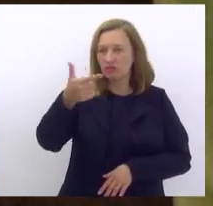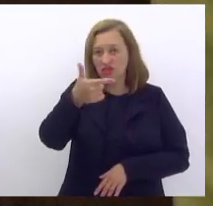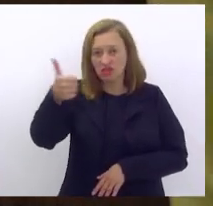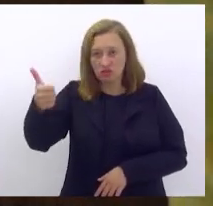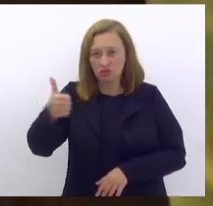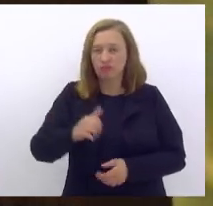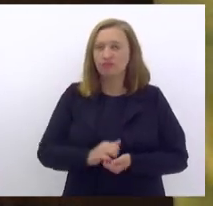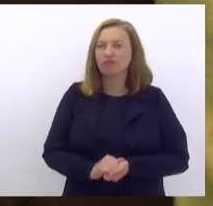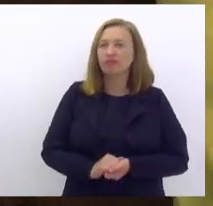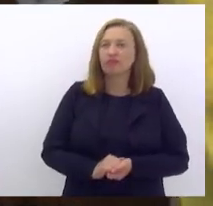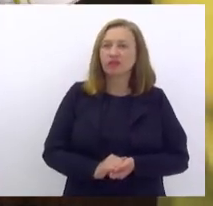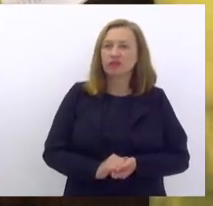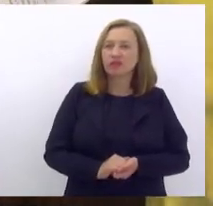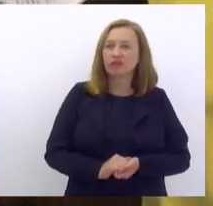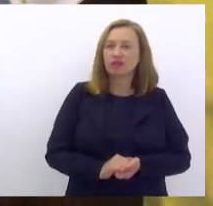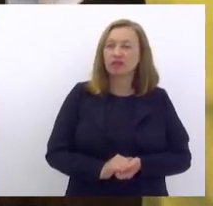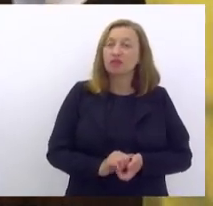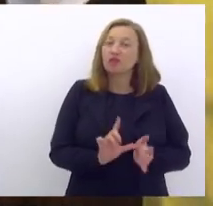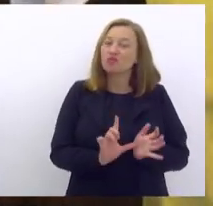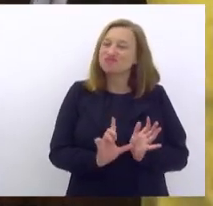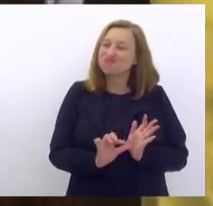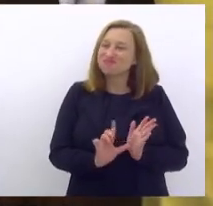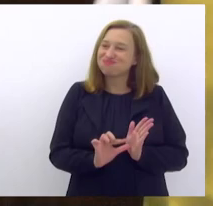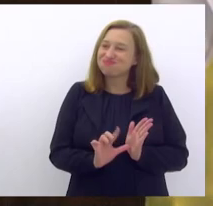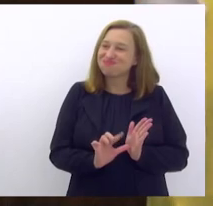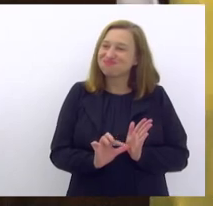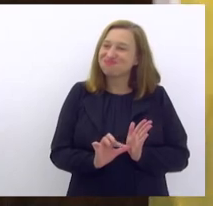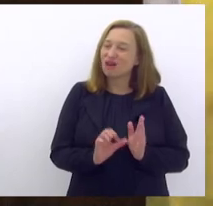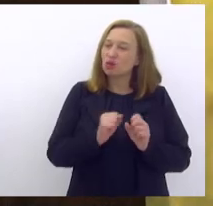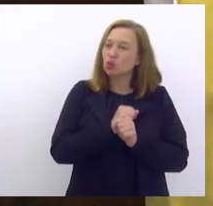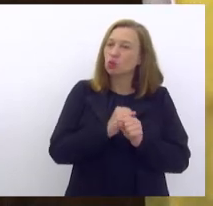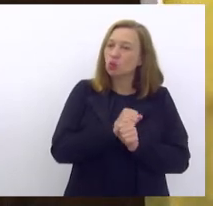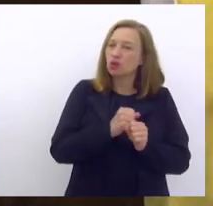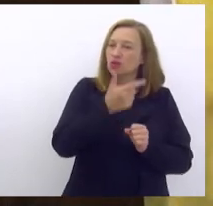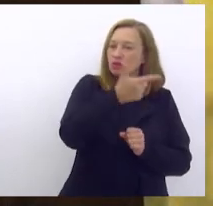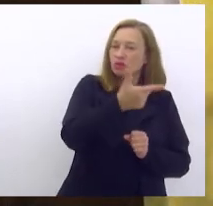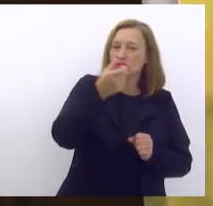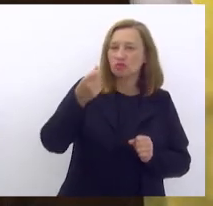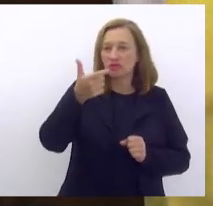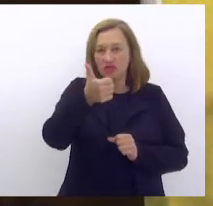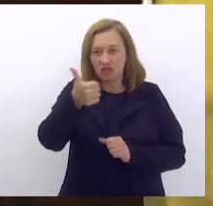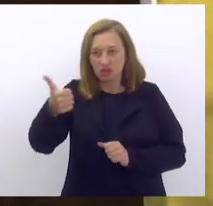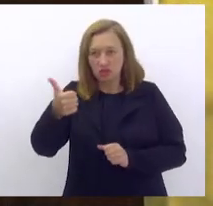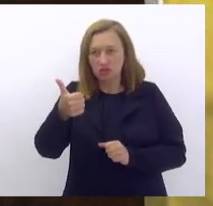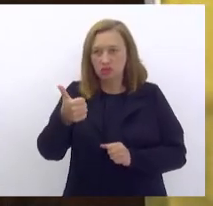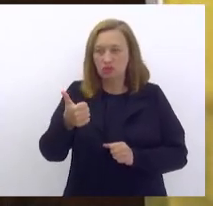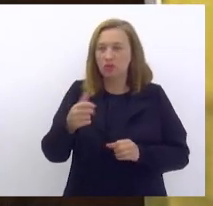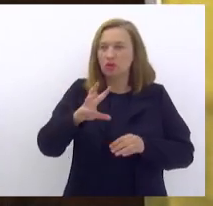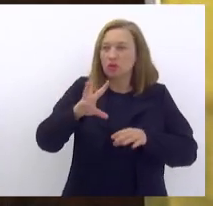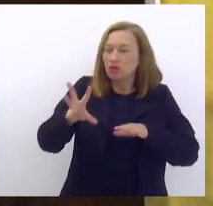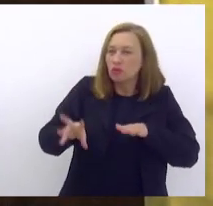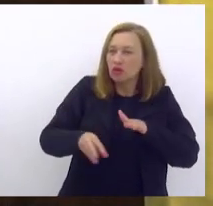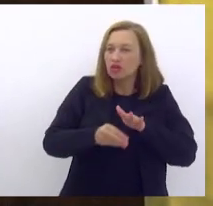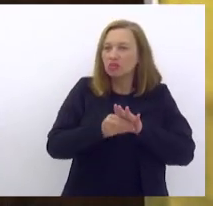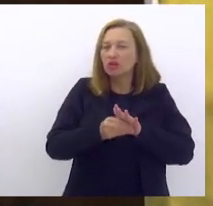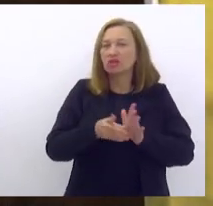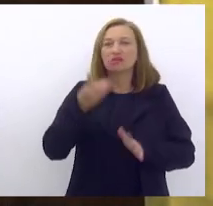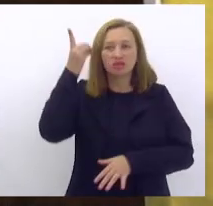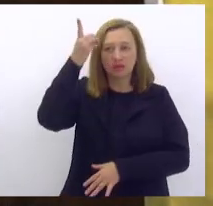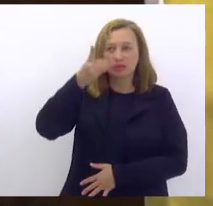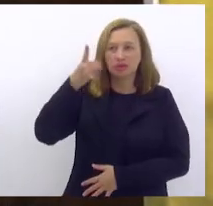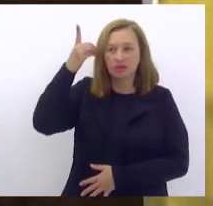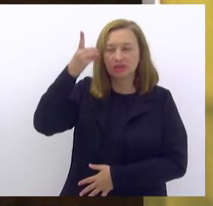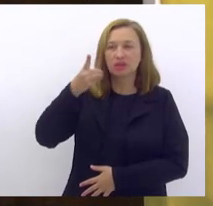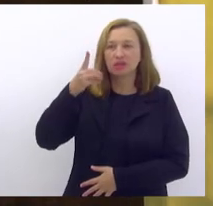ficou em atraso desde o ano de 2021 por uma emenda do nosso deputado